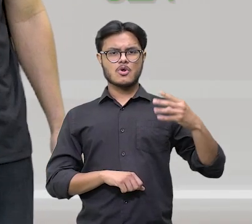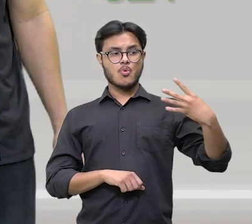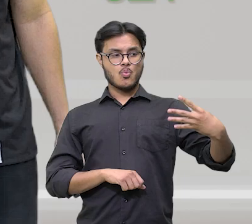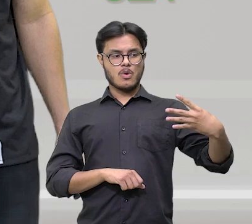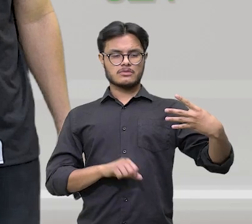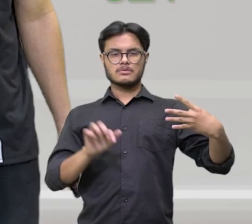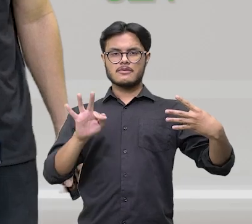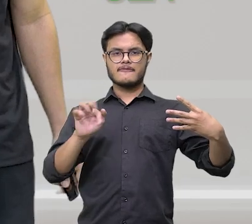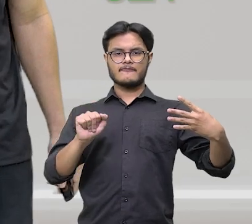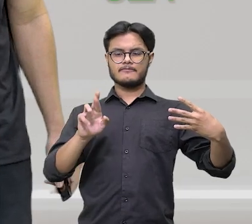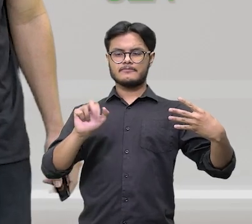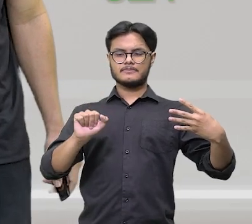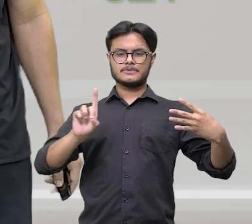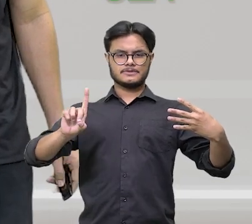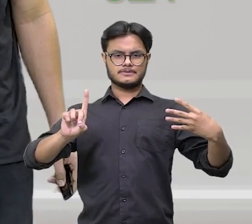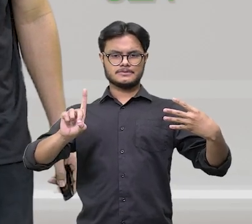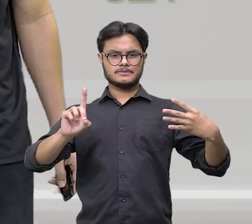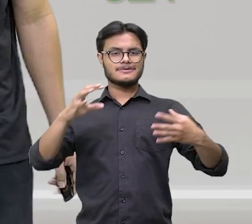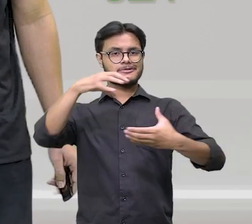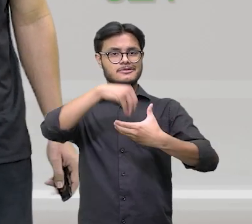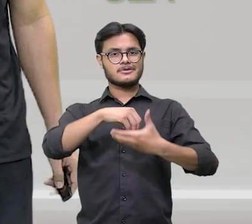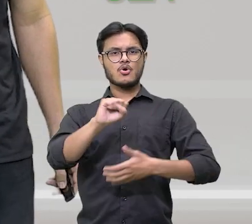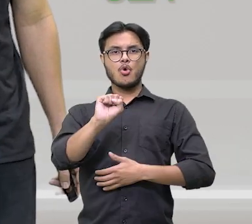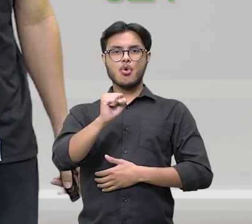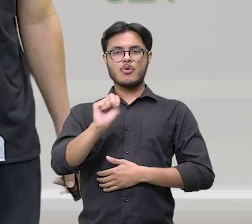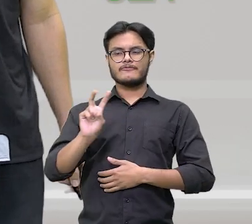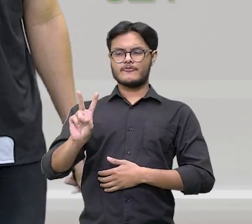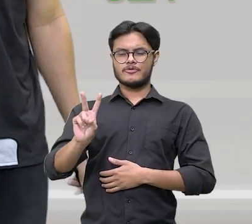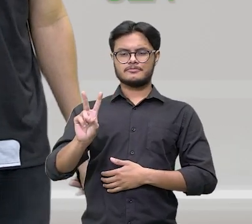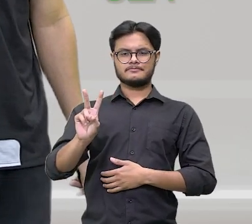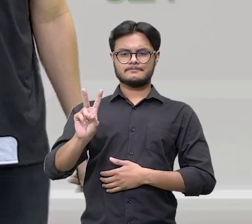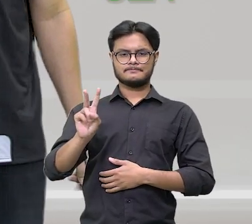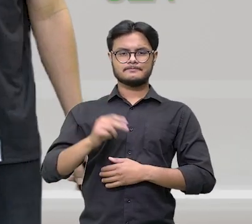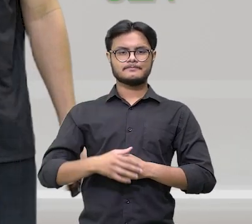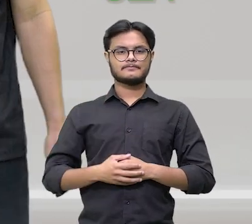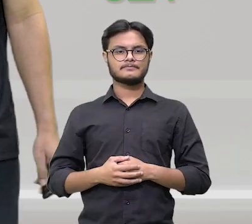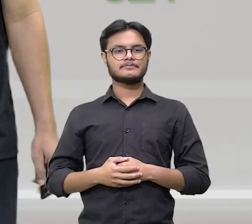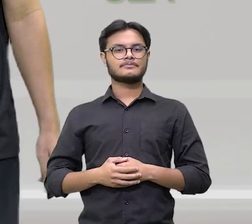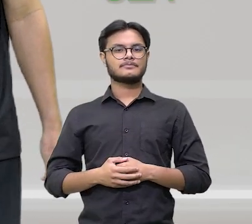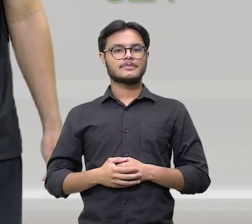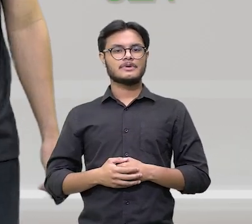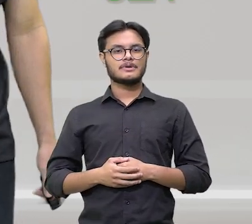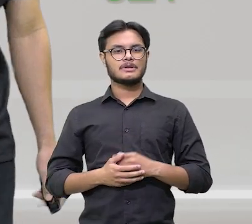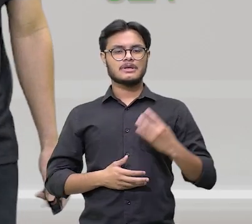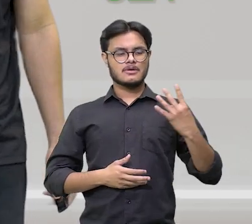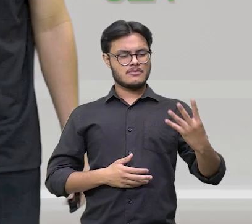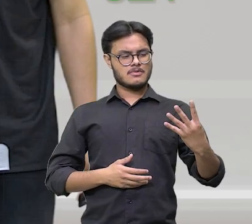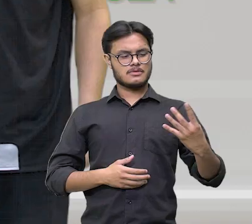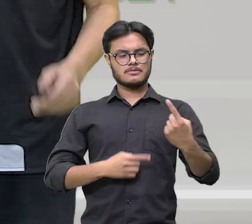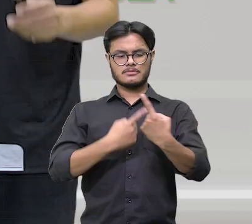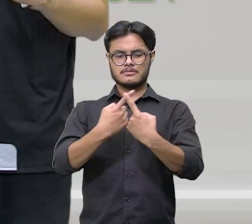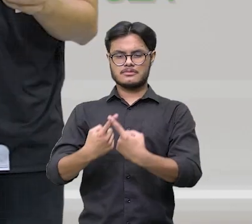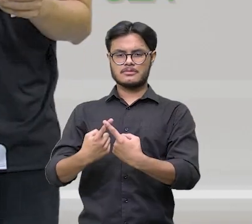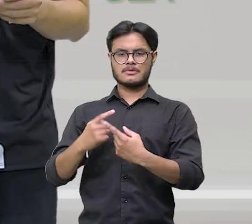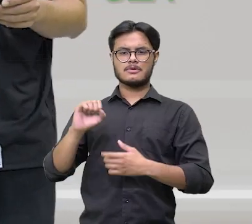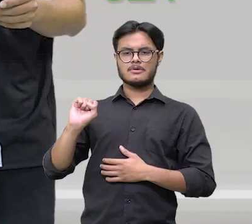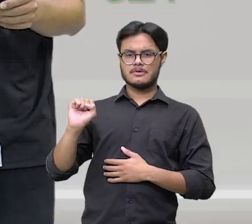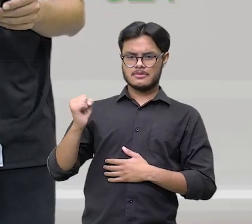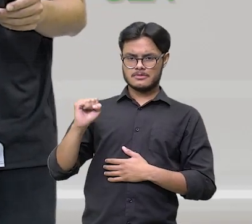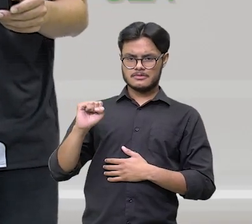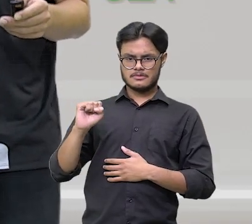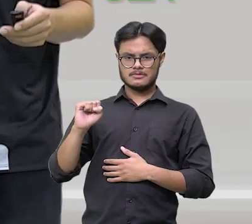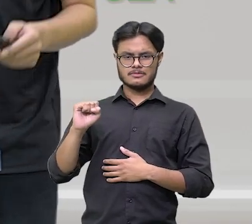de capacitância e uma tensão de 8 volts, basta eu multiplicar a capacitância pela tensão para eu ter a carga. Então, eu tenho aí